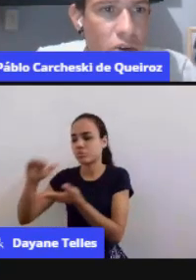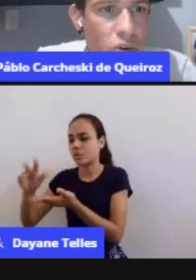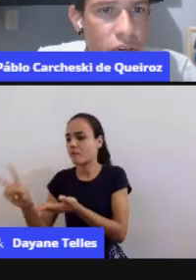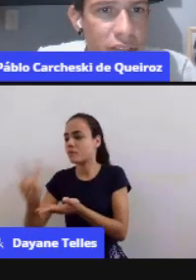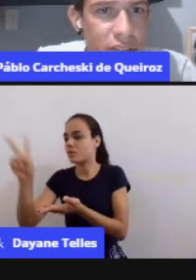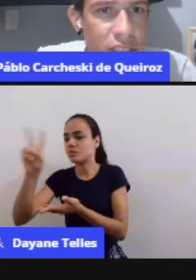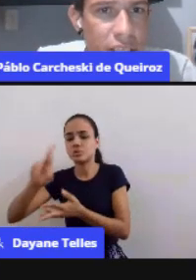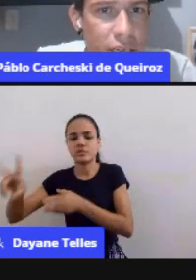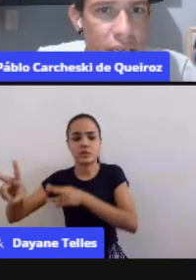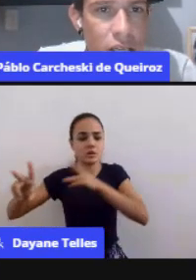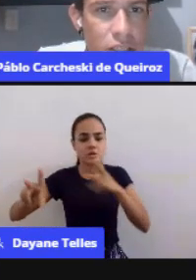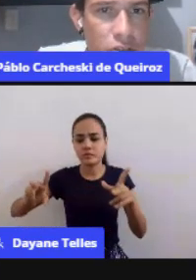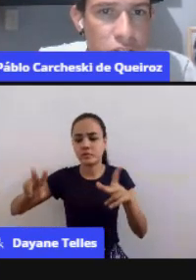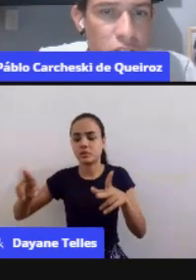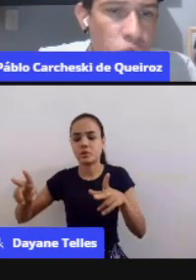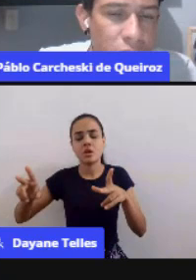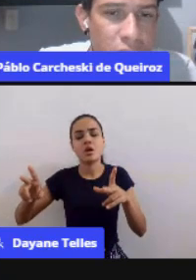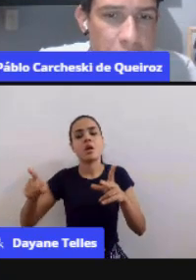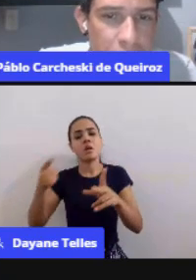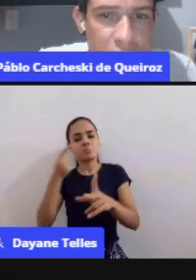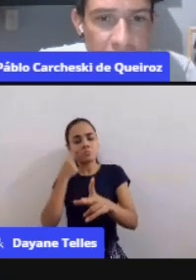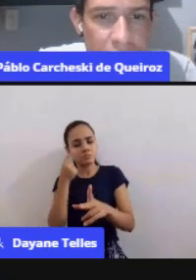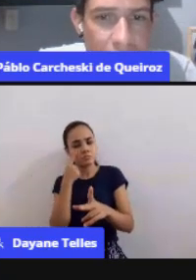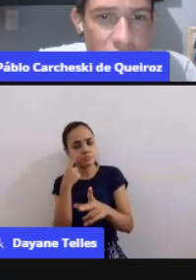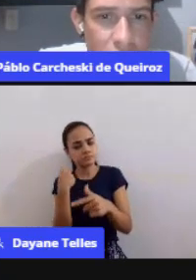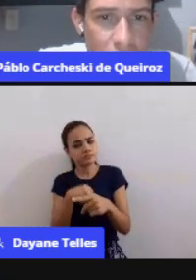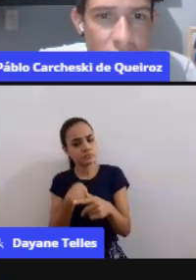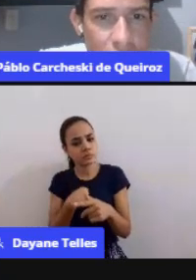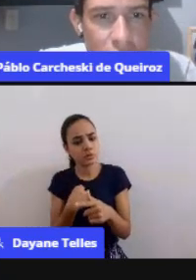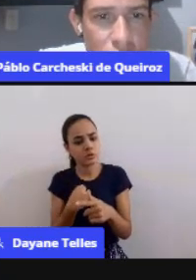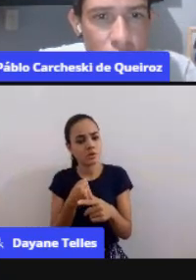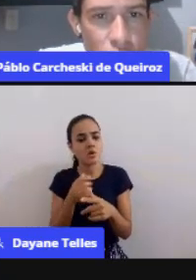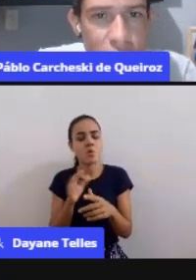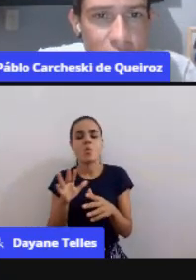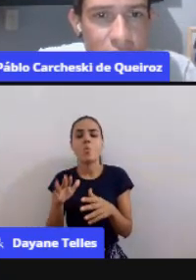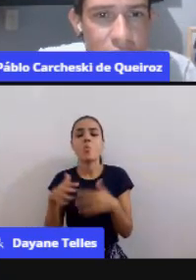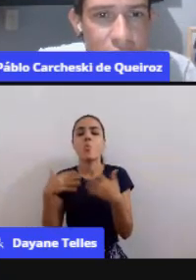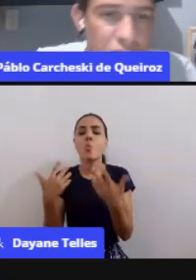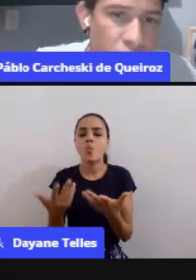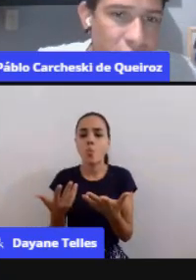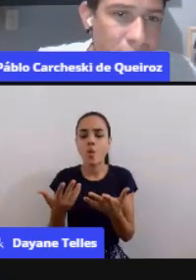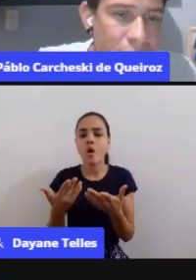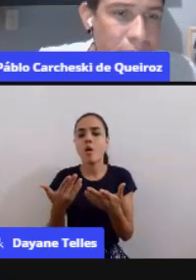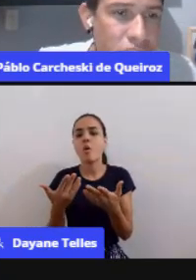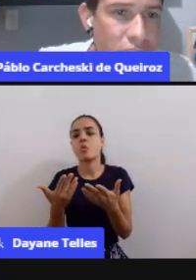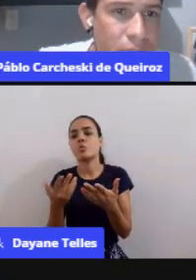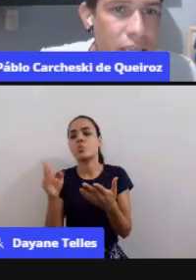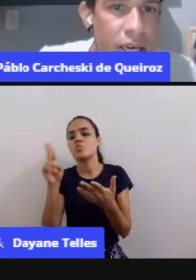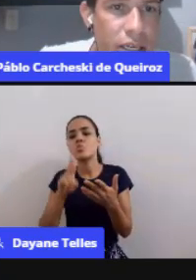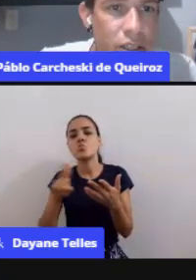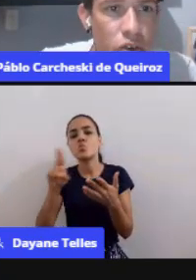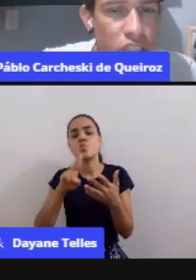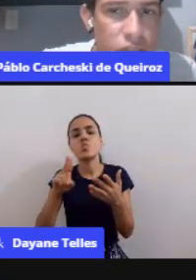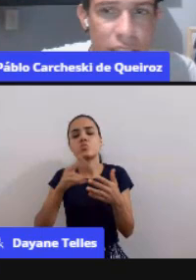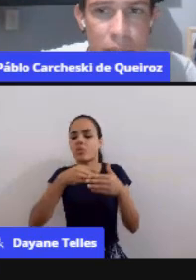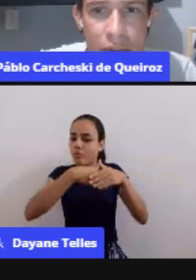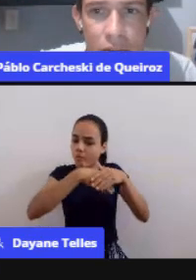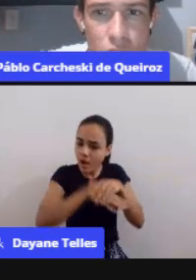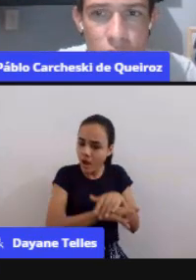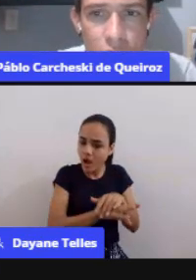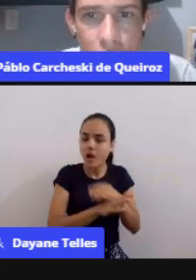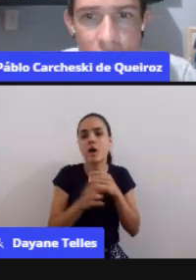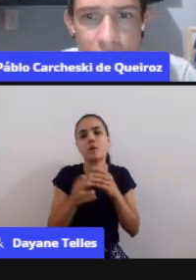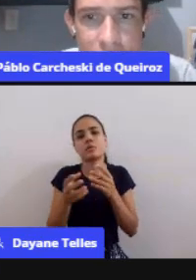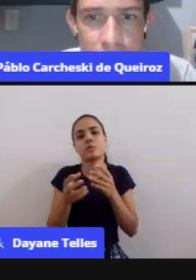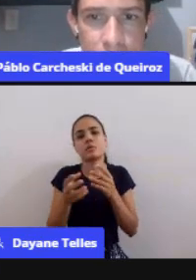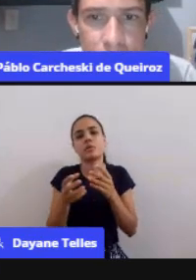que recicla, o que não recicla, talvez o que custa mais para a empresa fabricar ou não. Então, são coisas que tá fora da matemática também, e quando a gente vai